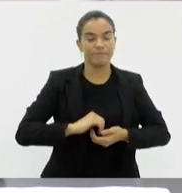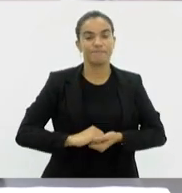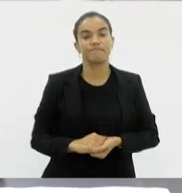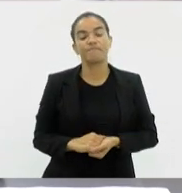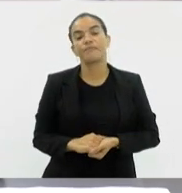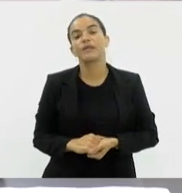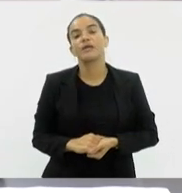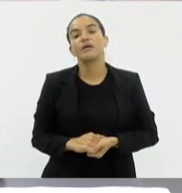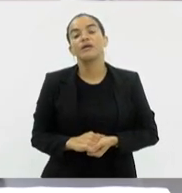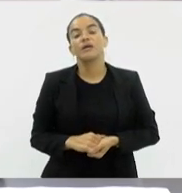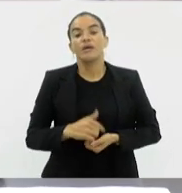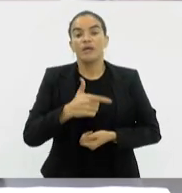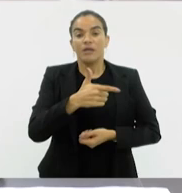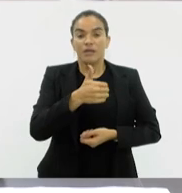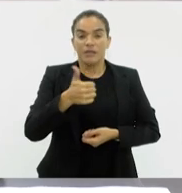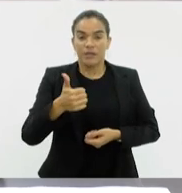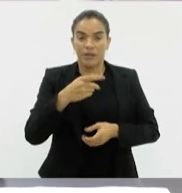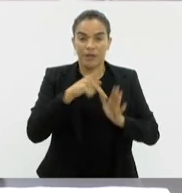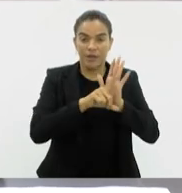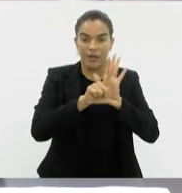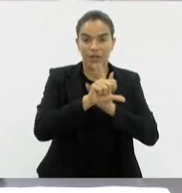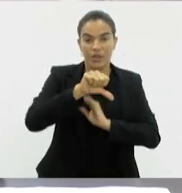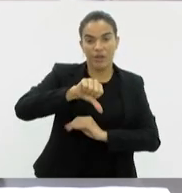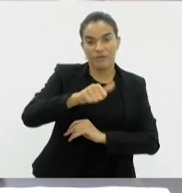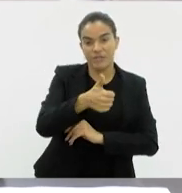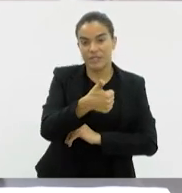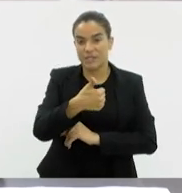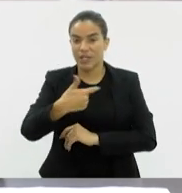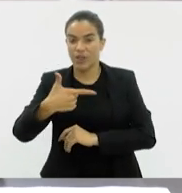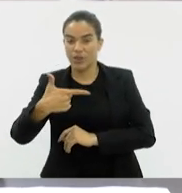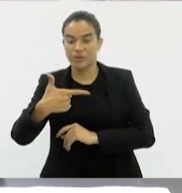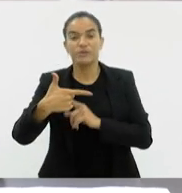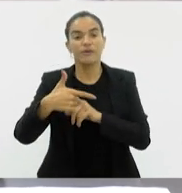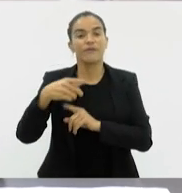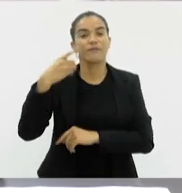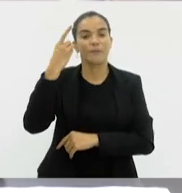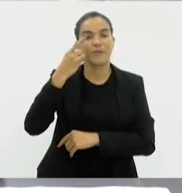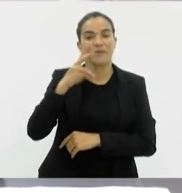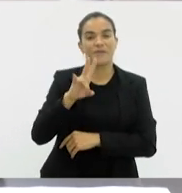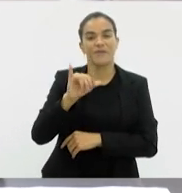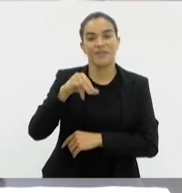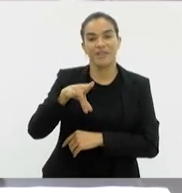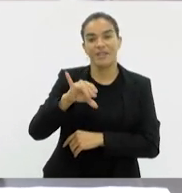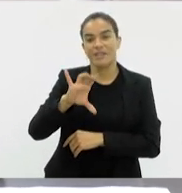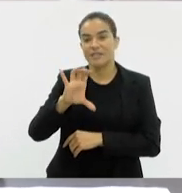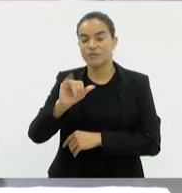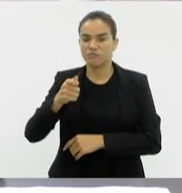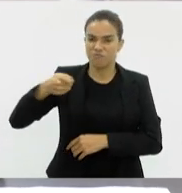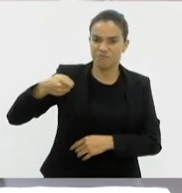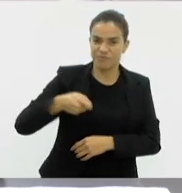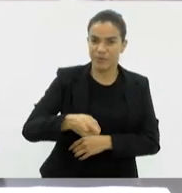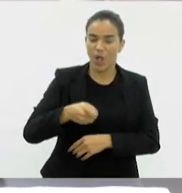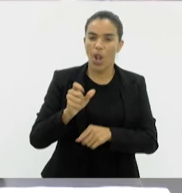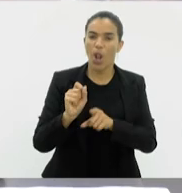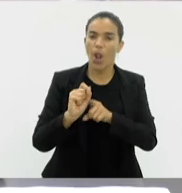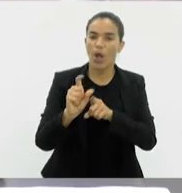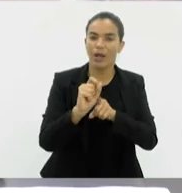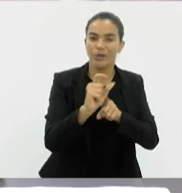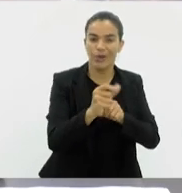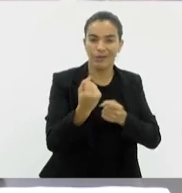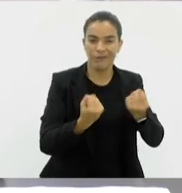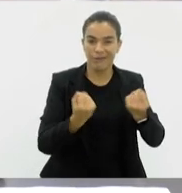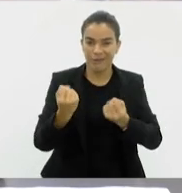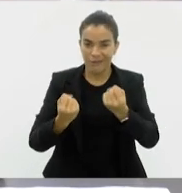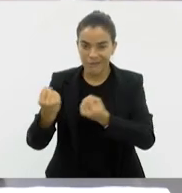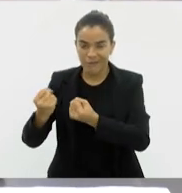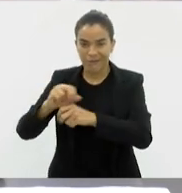Aprovado. 21 da pauta, o PL 912 de 23, de autoria do deputado Vinícius Cozolino, que obriga as locadoras de veículos no Estado do Rio de Janeiro